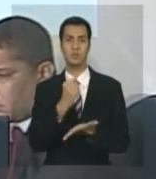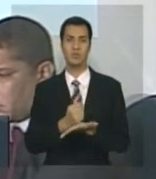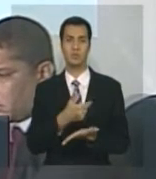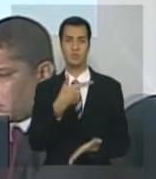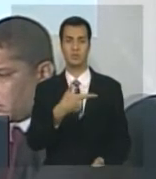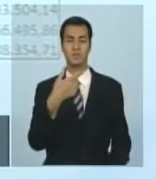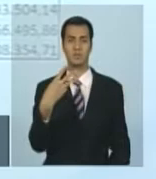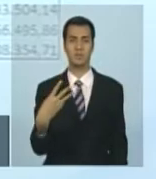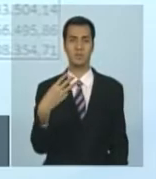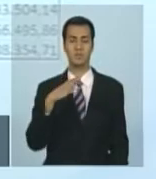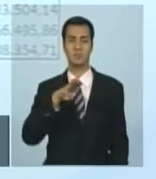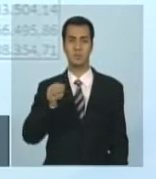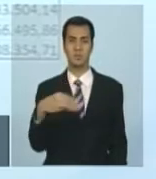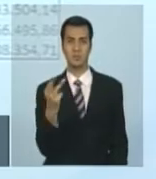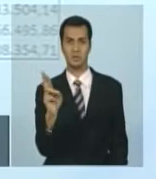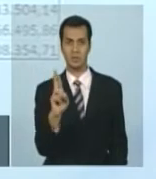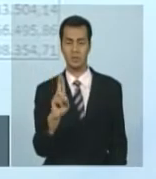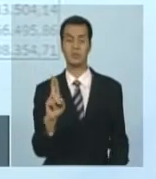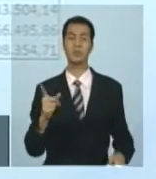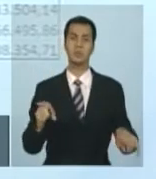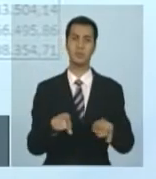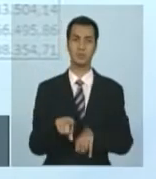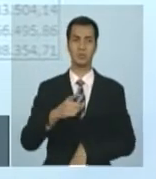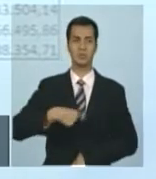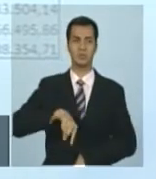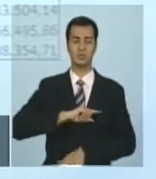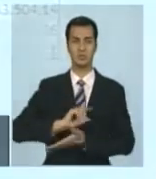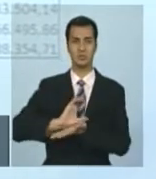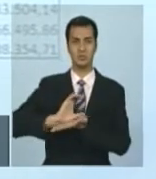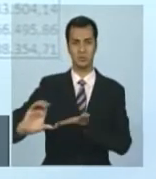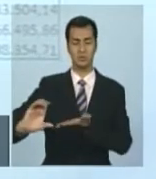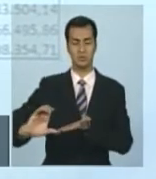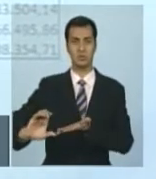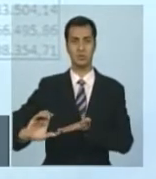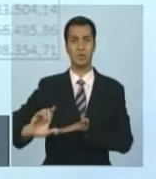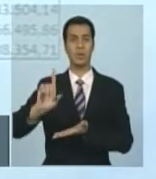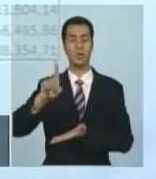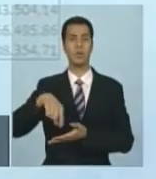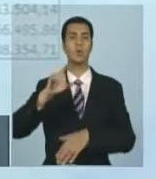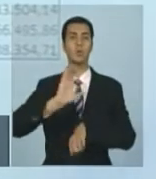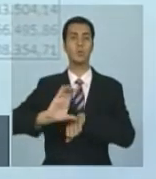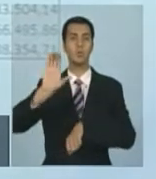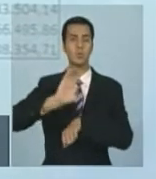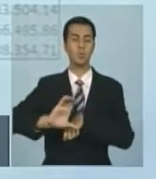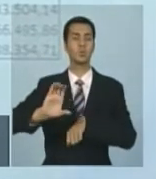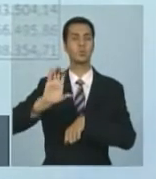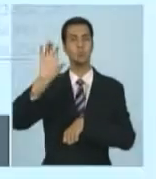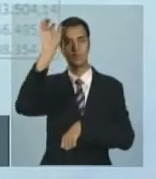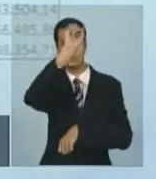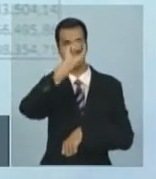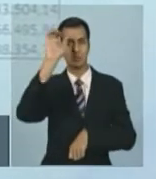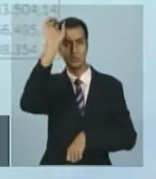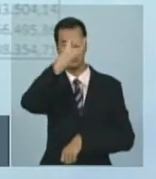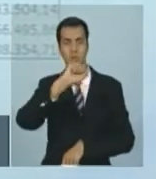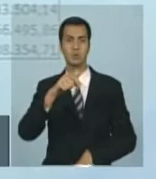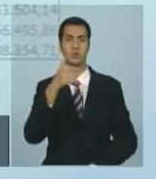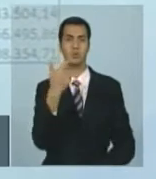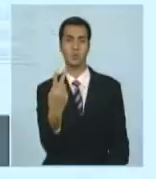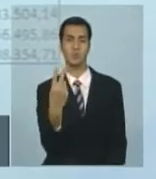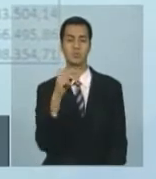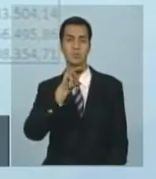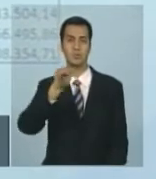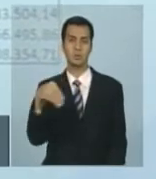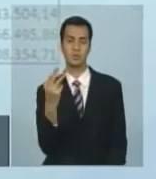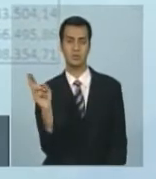23 milhões. Investimos em capacitação, 2 milhões e 850 mil em capacitação. Esse